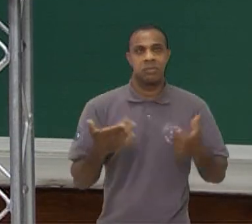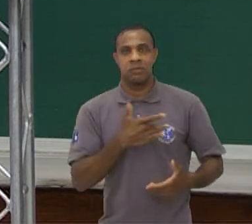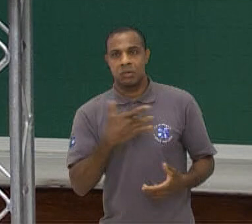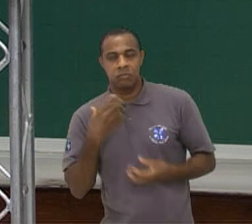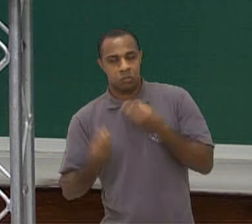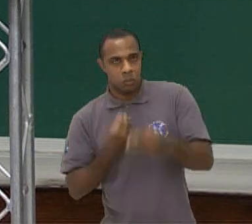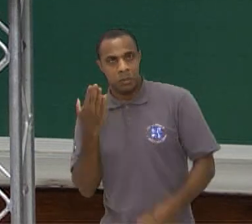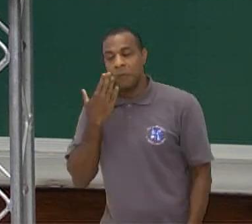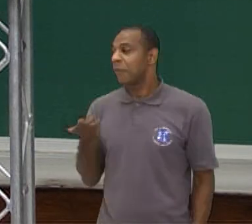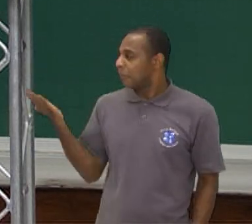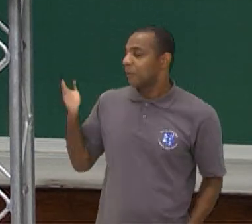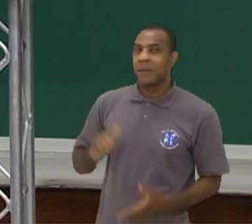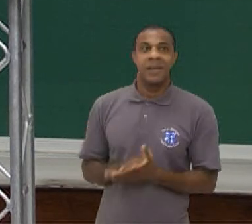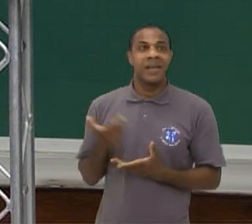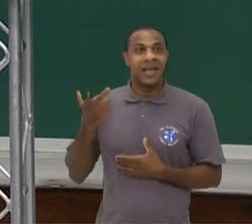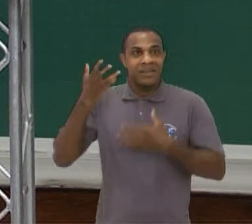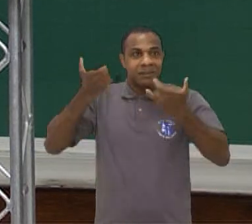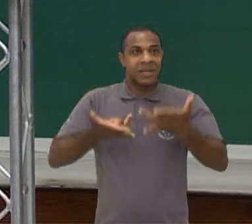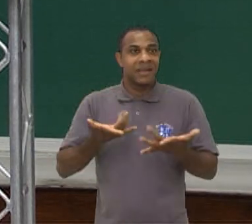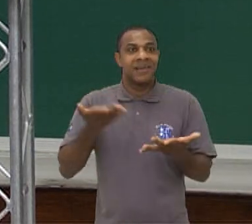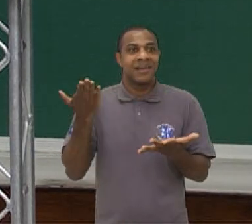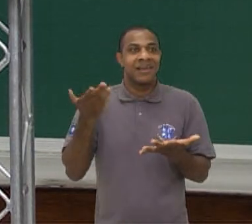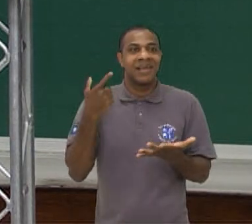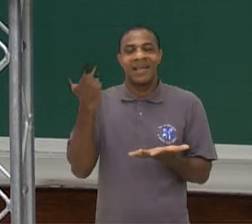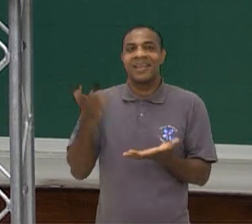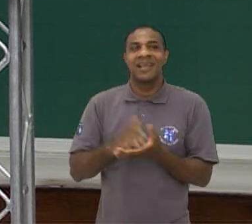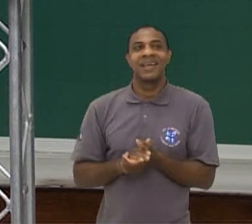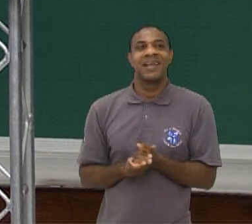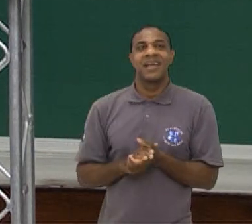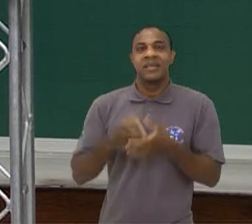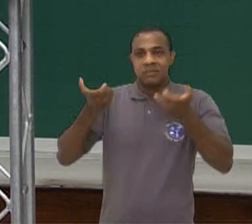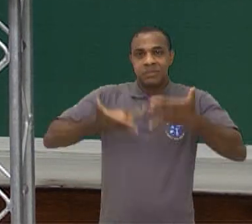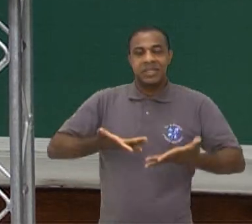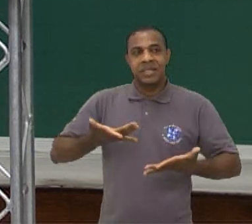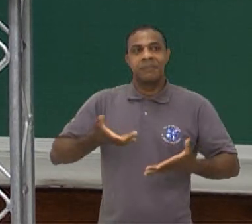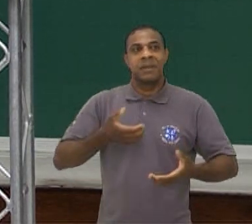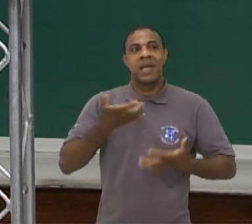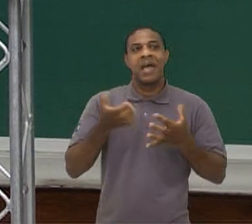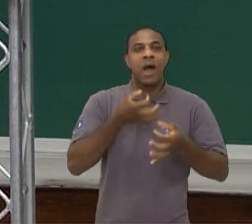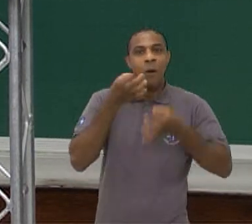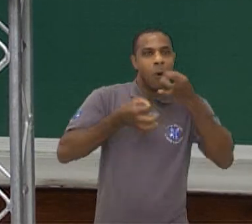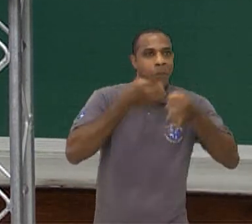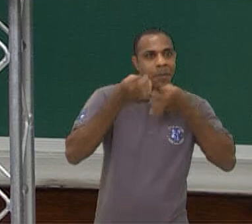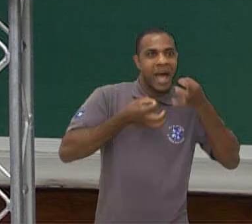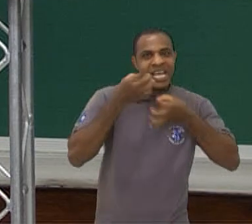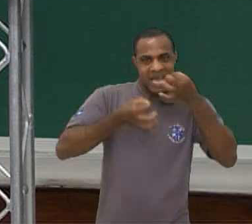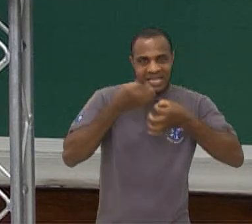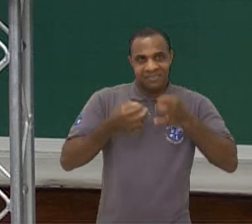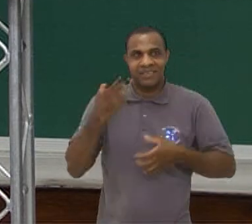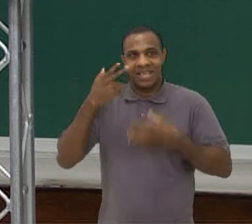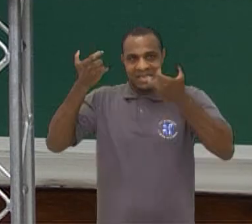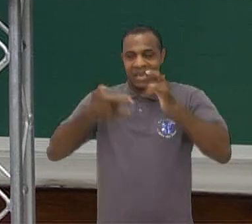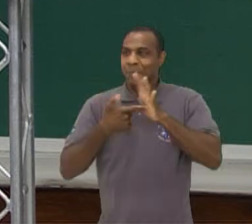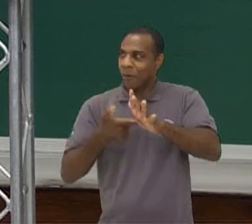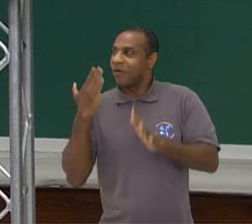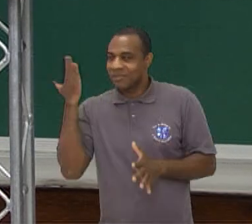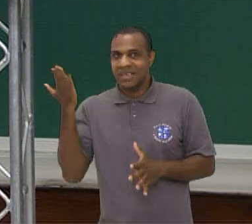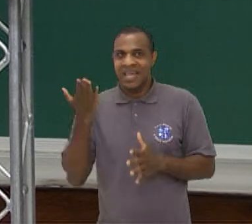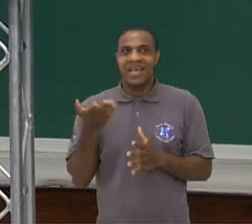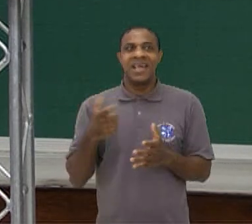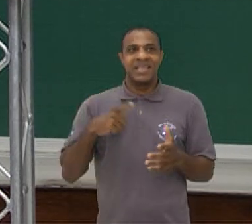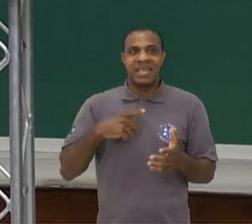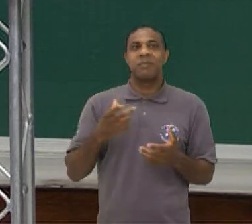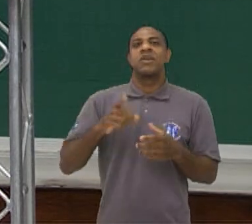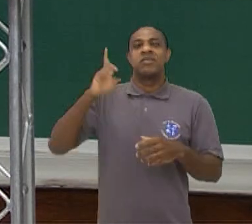Essa ironia que ela traz, falando que no texto está bonito, mas a realidade, como a gente pode ver pelas roupas e o jeito que eles